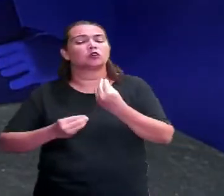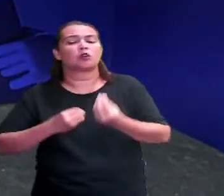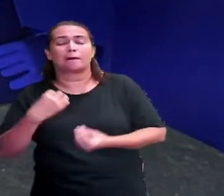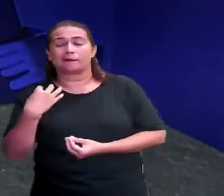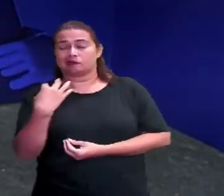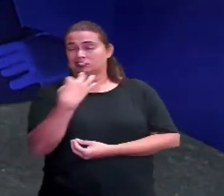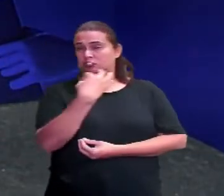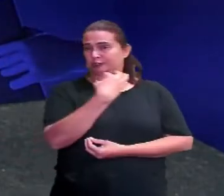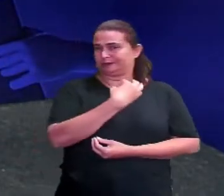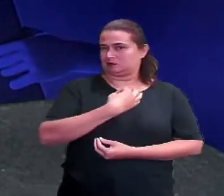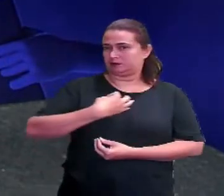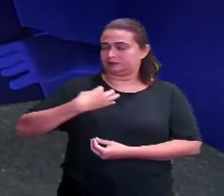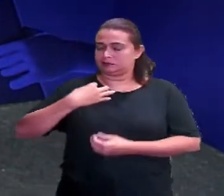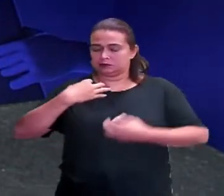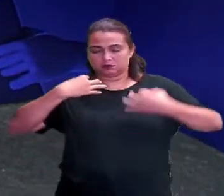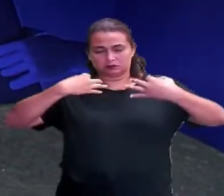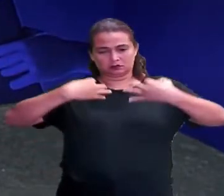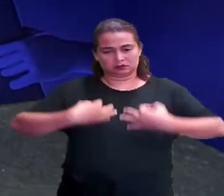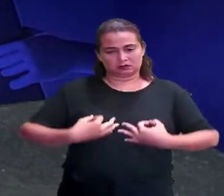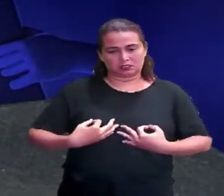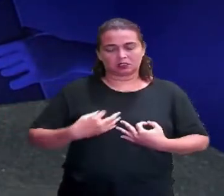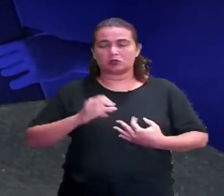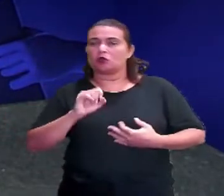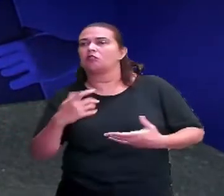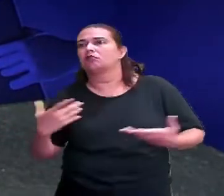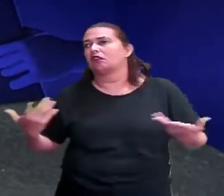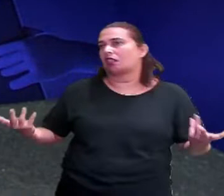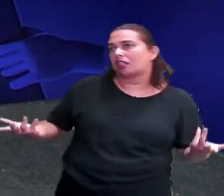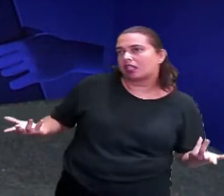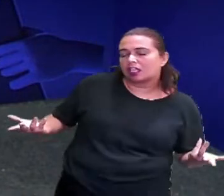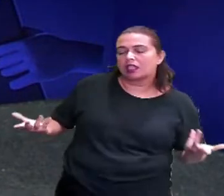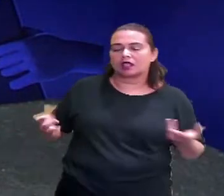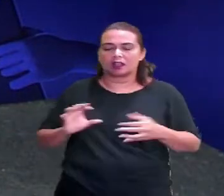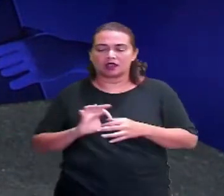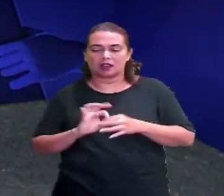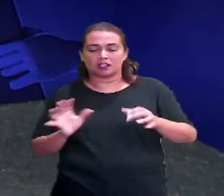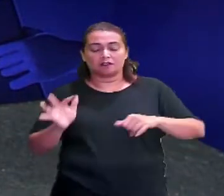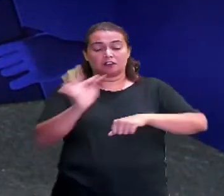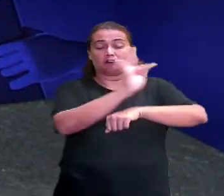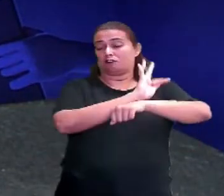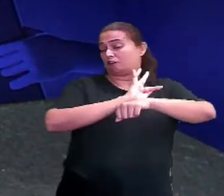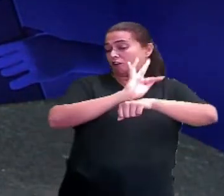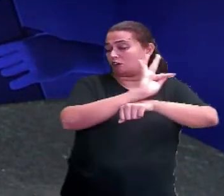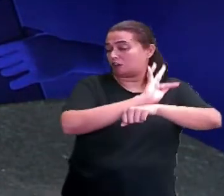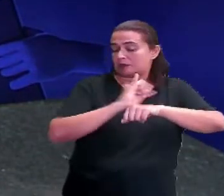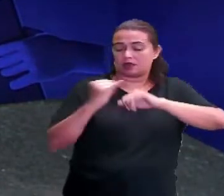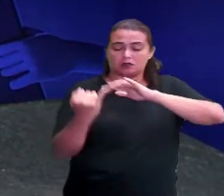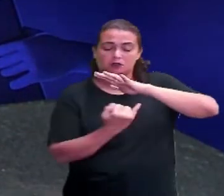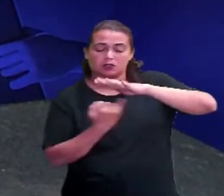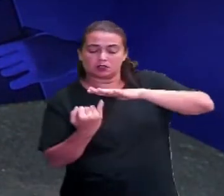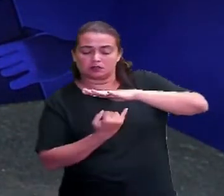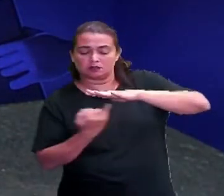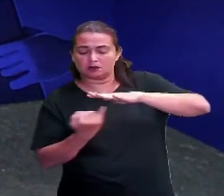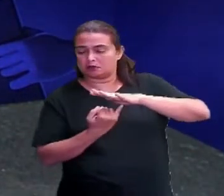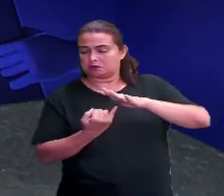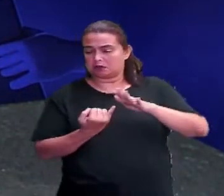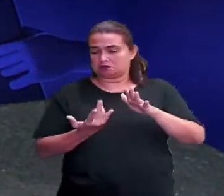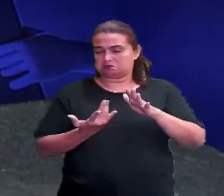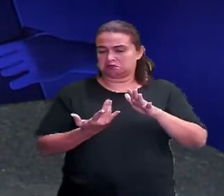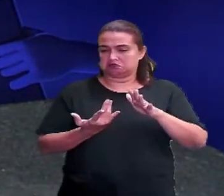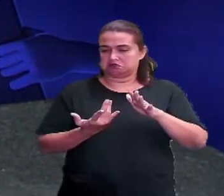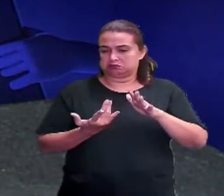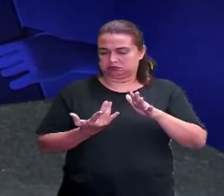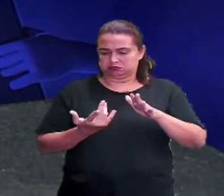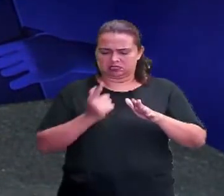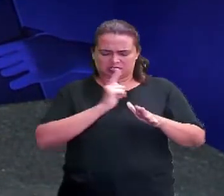ou uma maneira mais despojada, né? Mais informal de falar, né? Sem muito compromisso com a